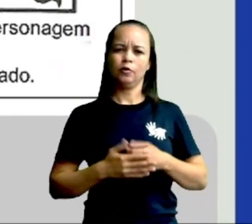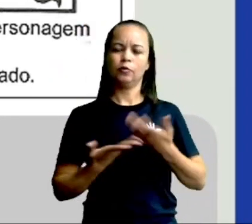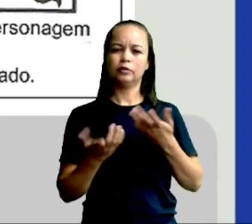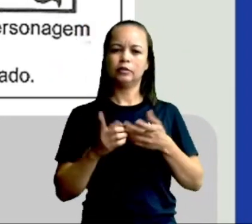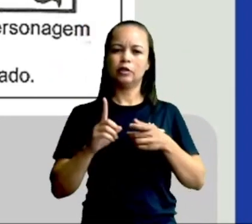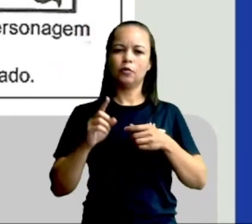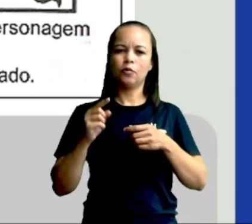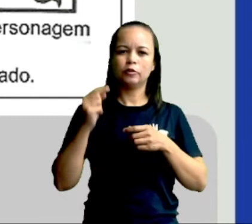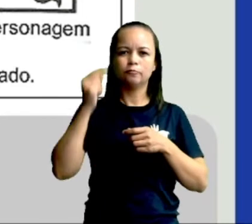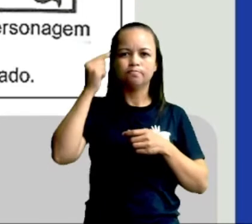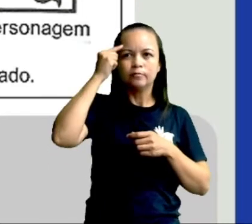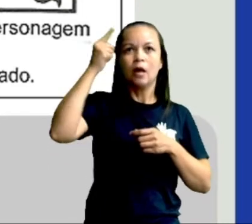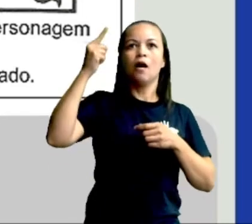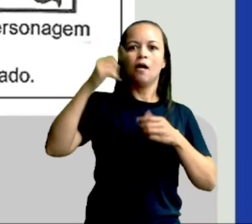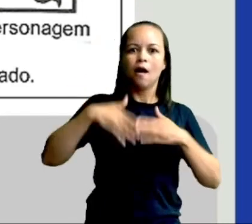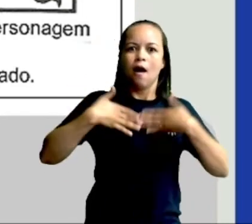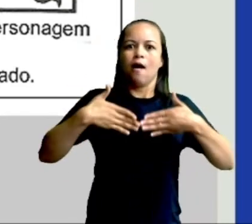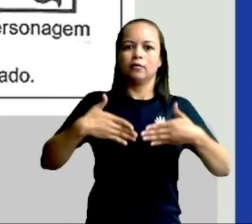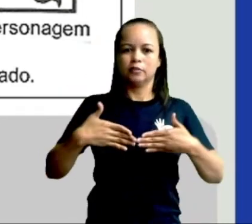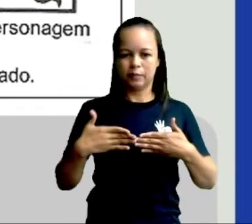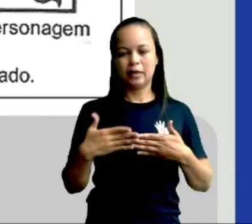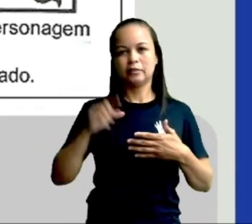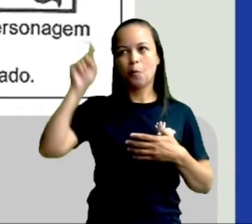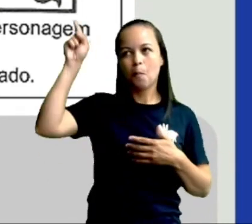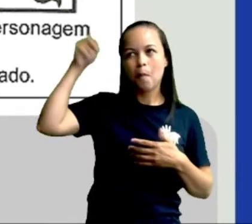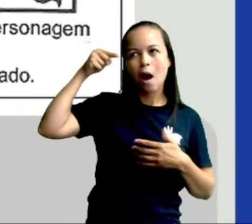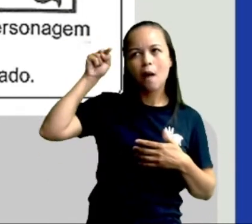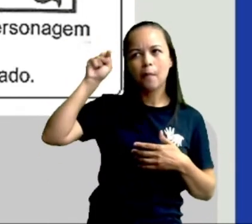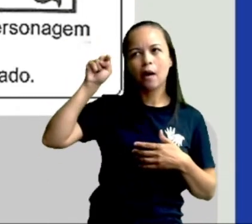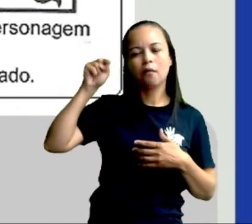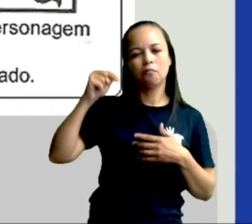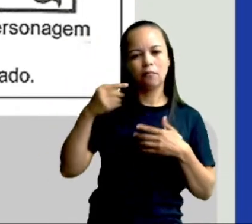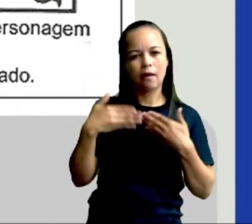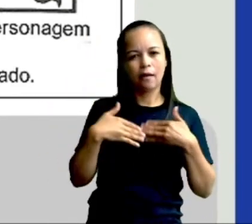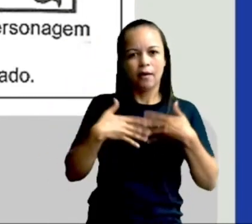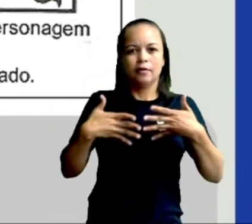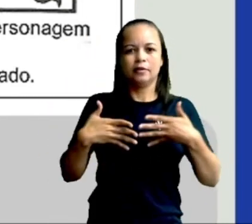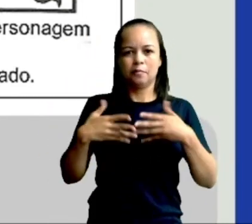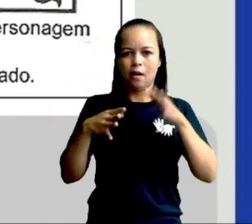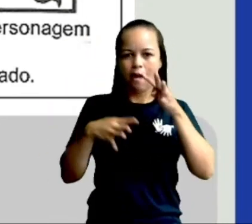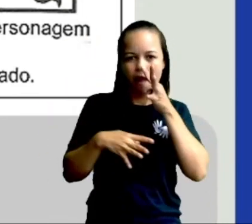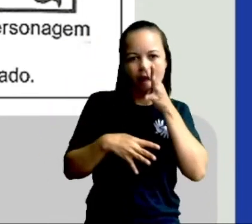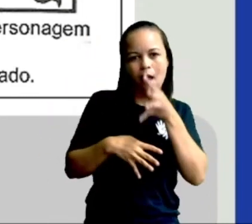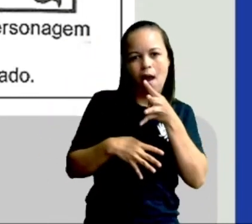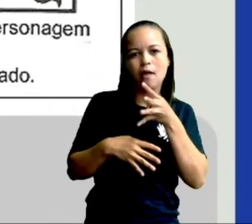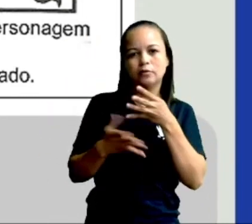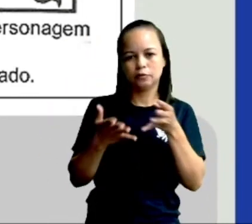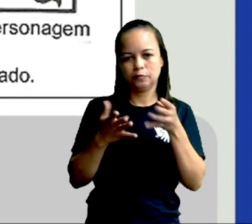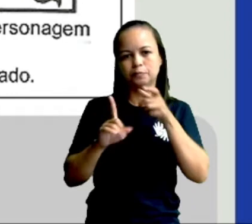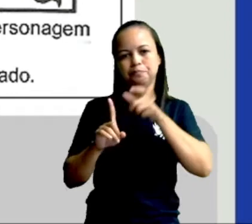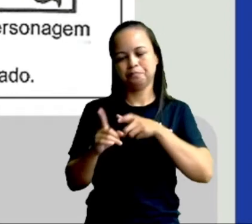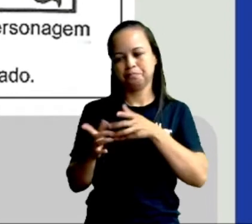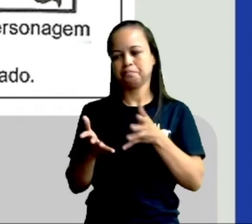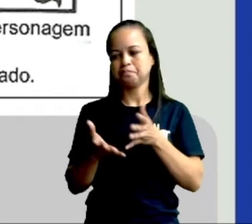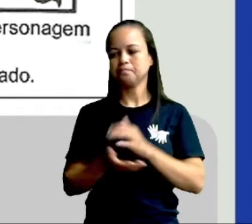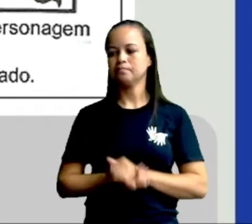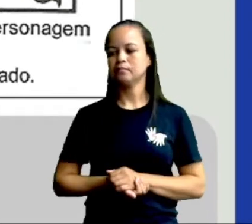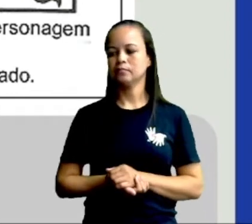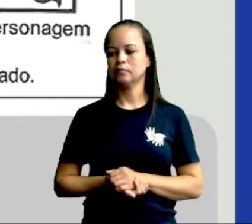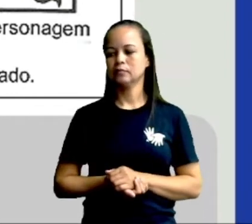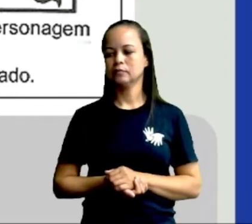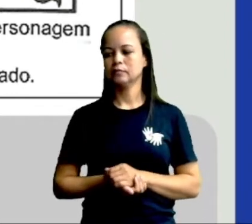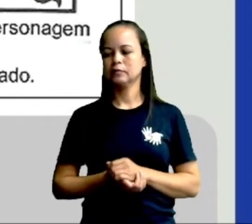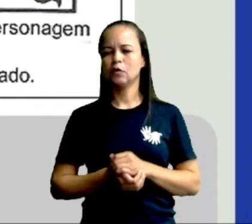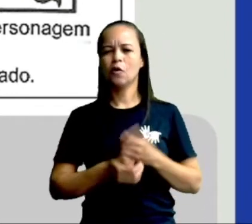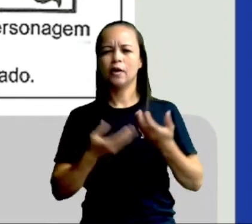quando há aí uma ideia de admiração, o personagem ficou admirado com determinada situação. Olha esse que parece